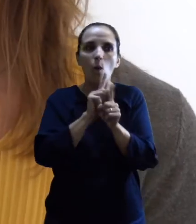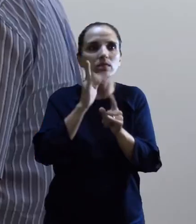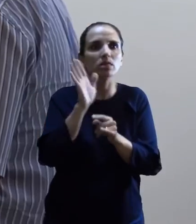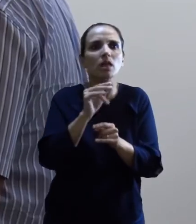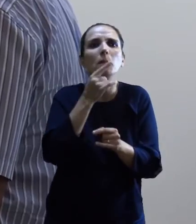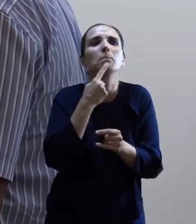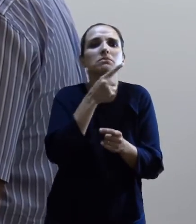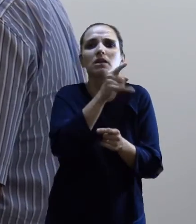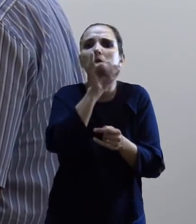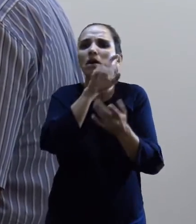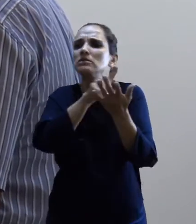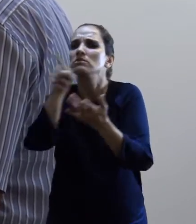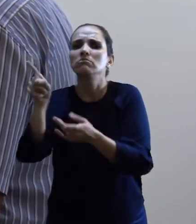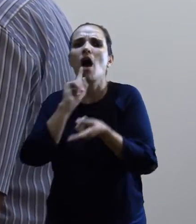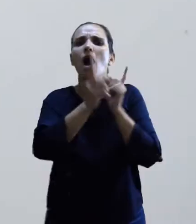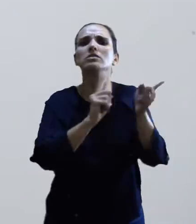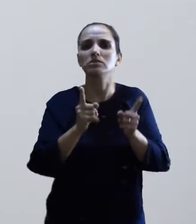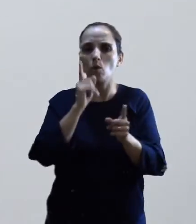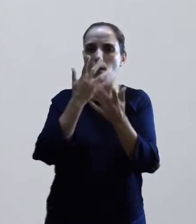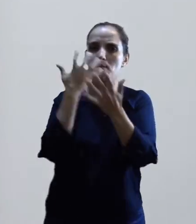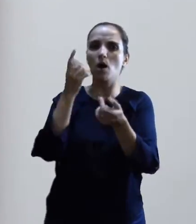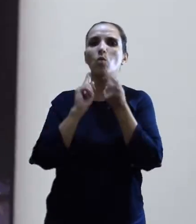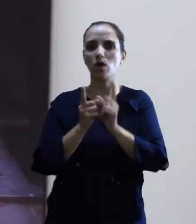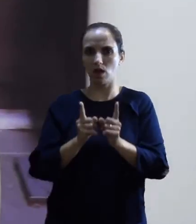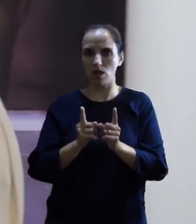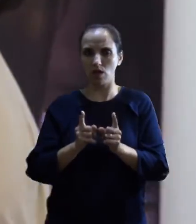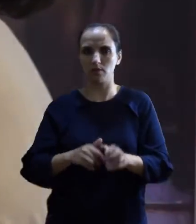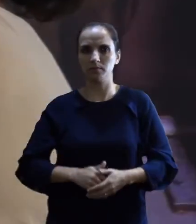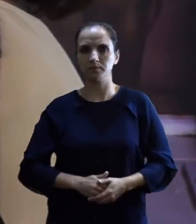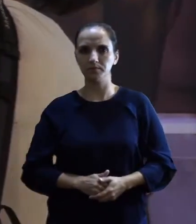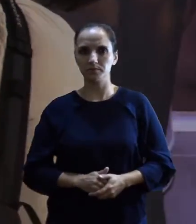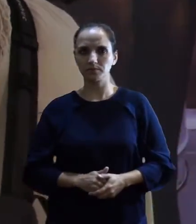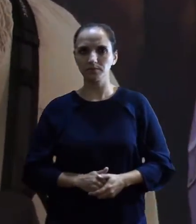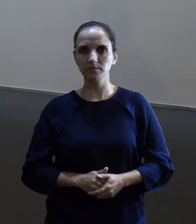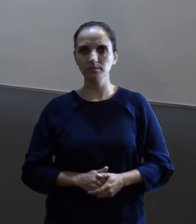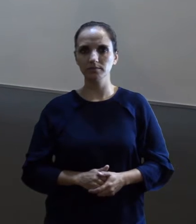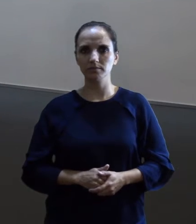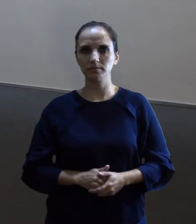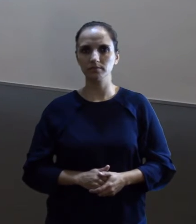tentem perceber um bocadinho o que é que estas imagens representam.